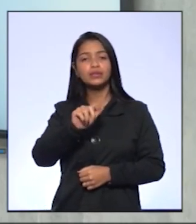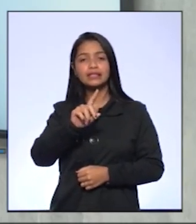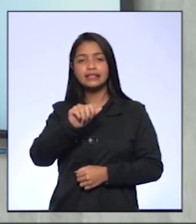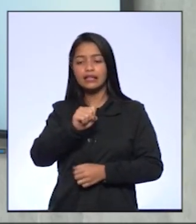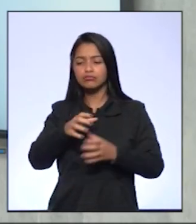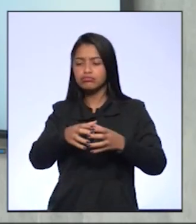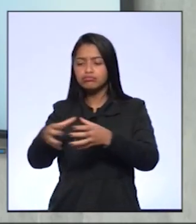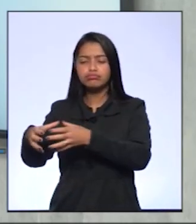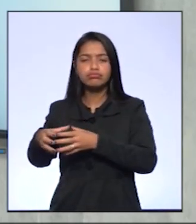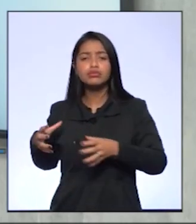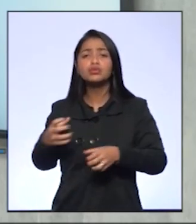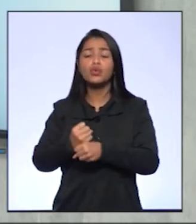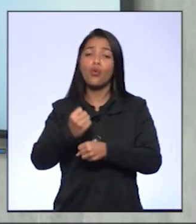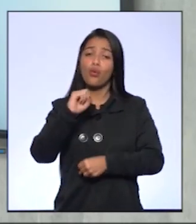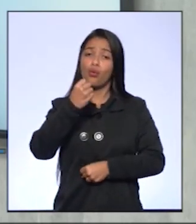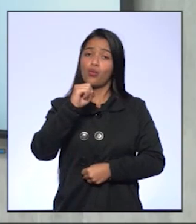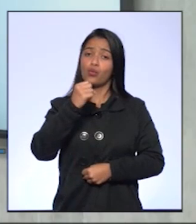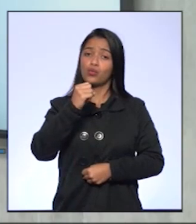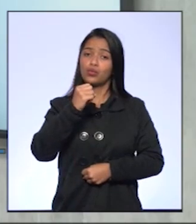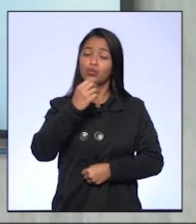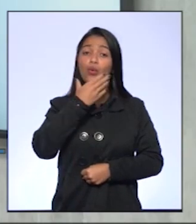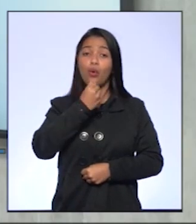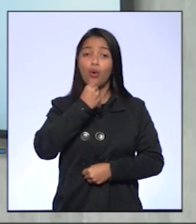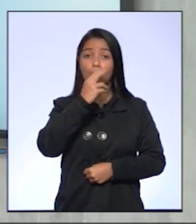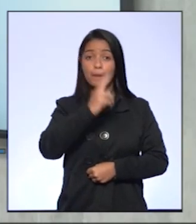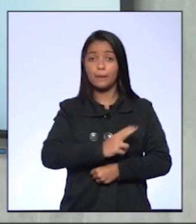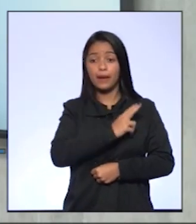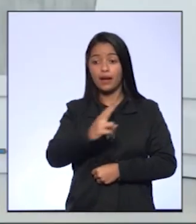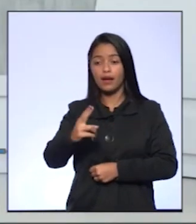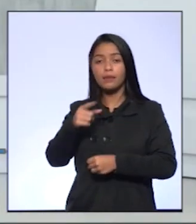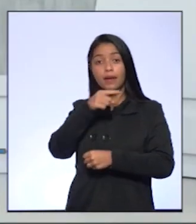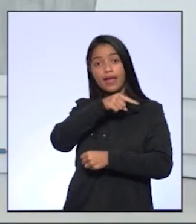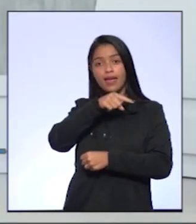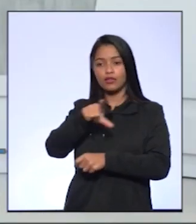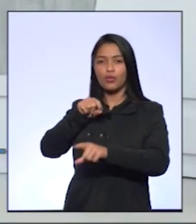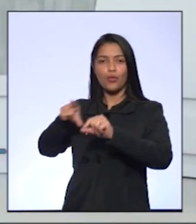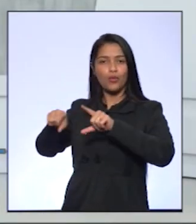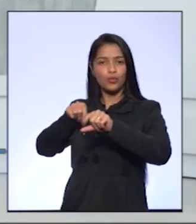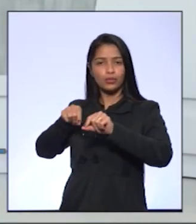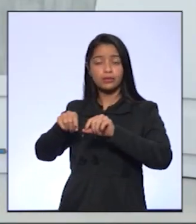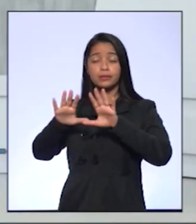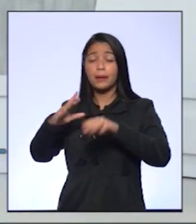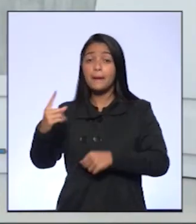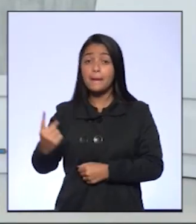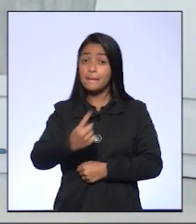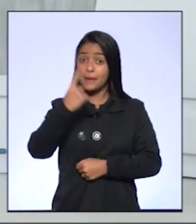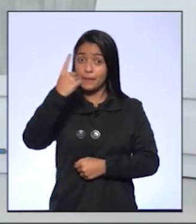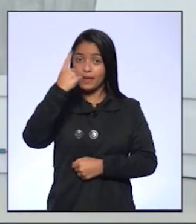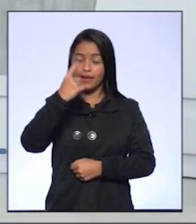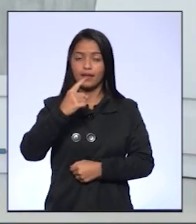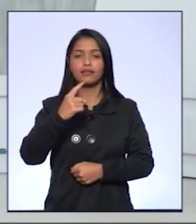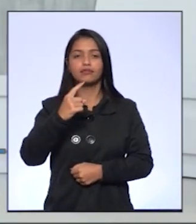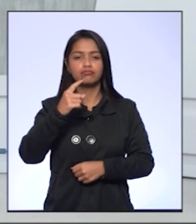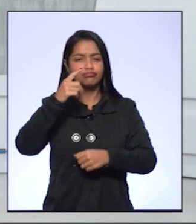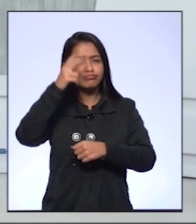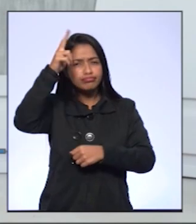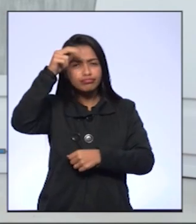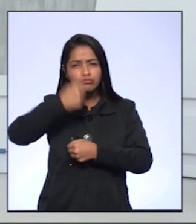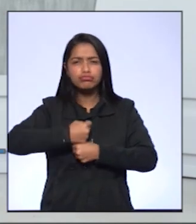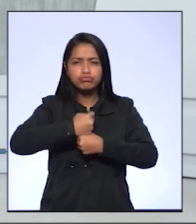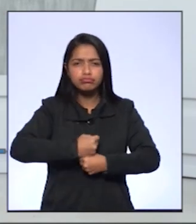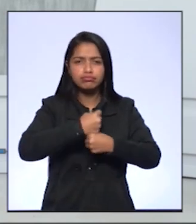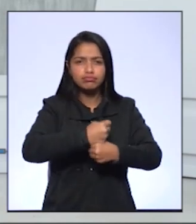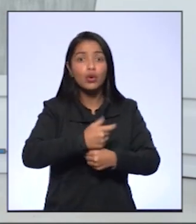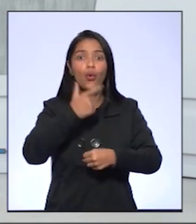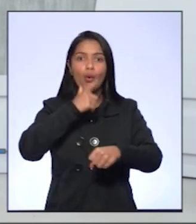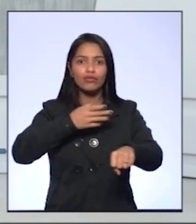tal, e a primeira dá certo. Ou seja, olha que legal que eu estou te falando, a primeira cruzada, ela dá certo, eles conquistam Jerusalém,